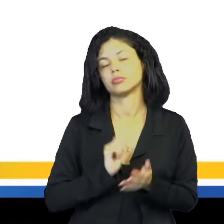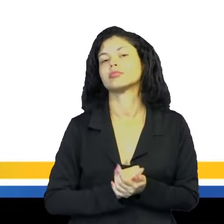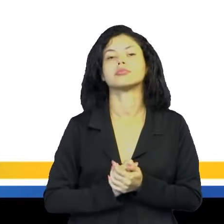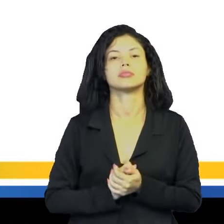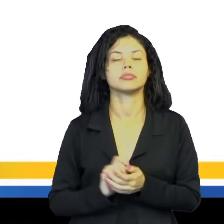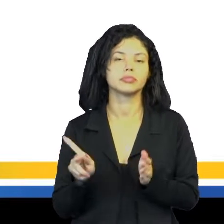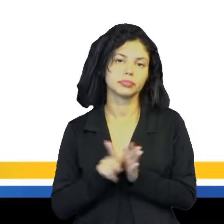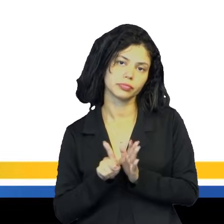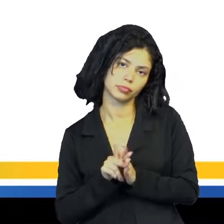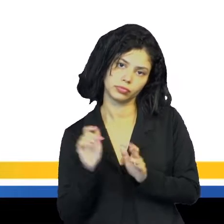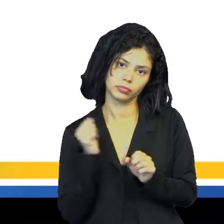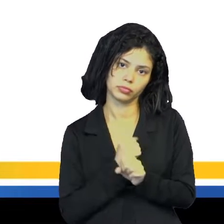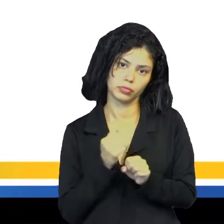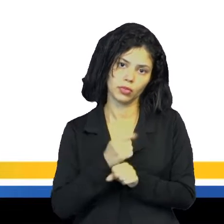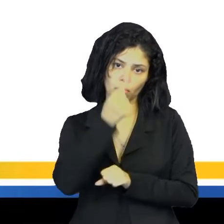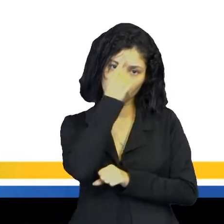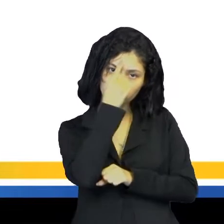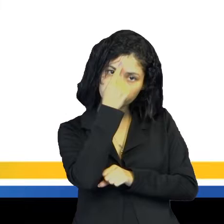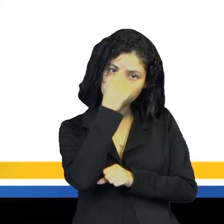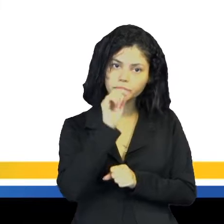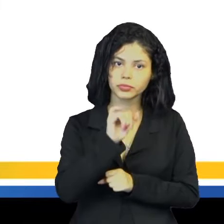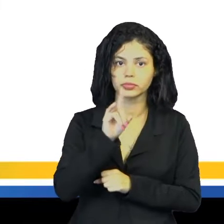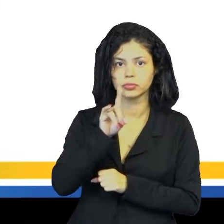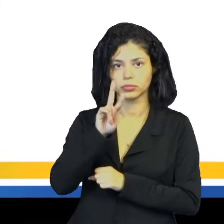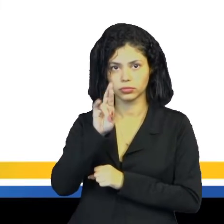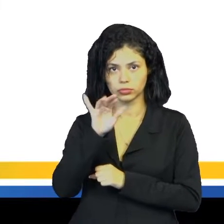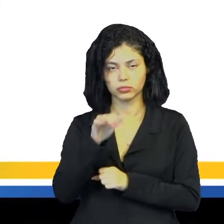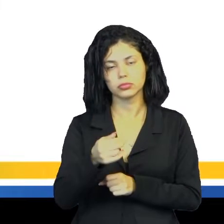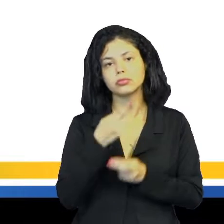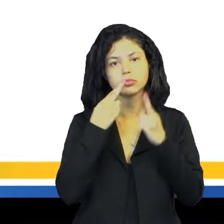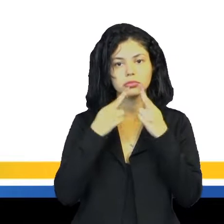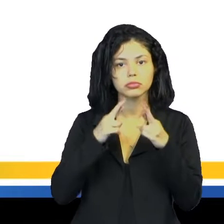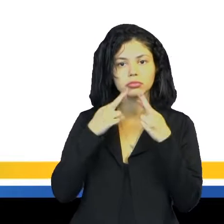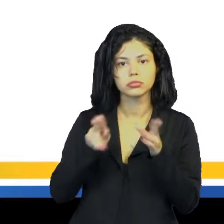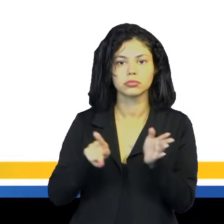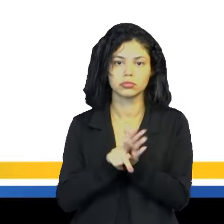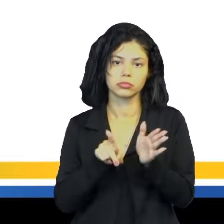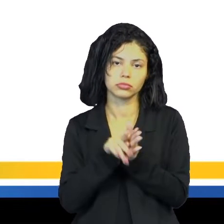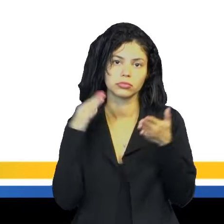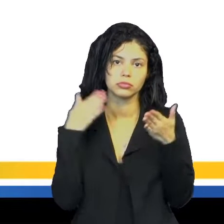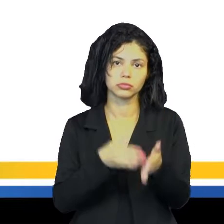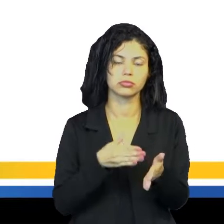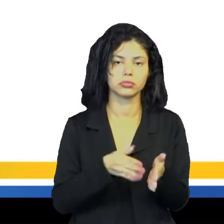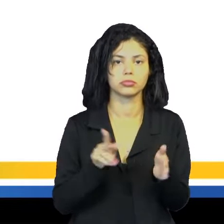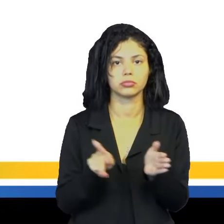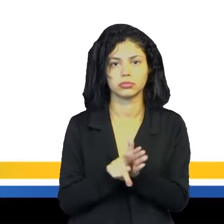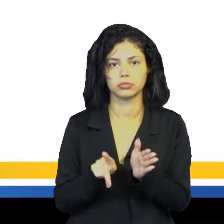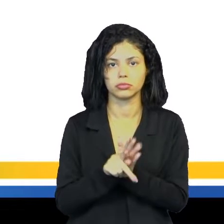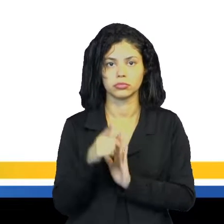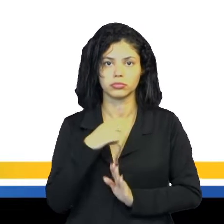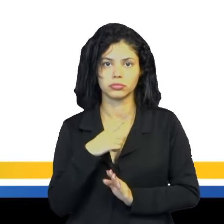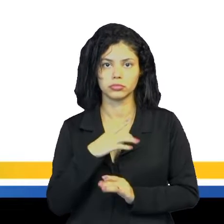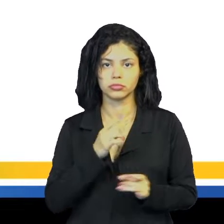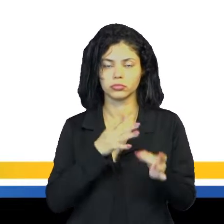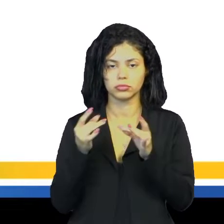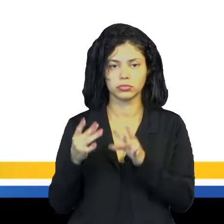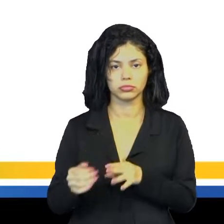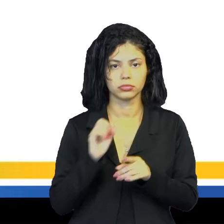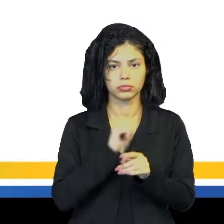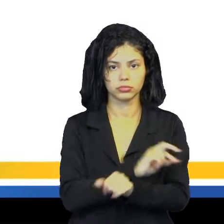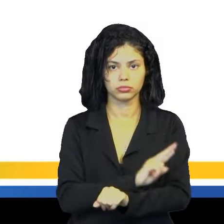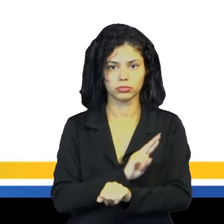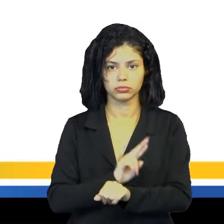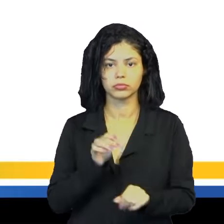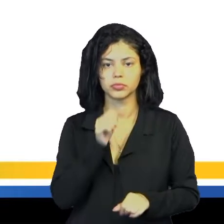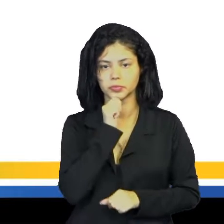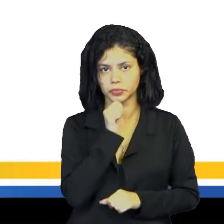Em suas obras, os pensadores iluministas argumentavam contra determinações mercantilistas e religiosas.